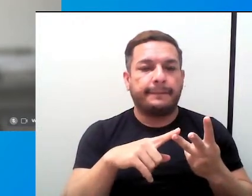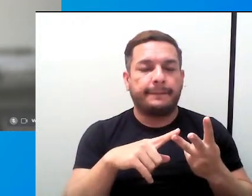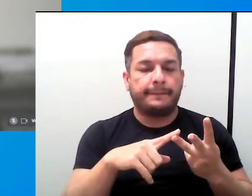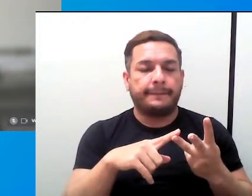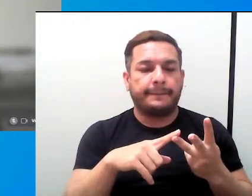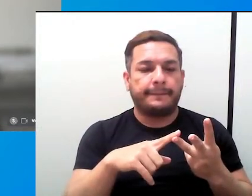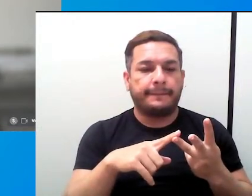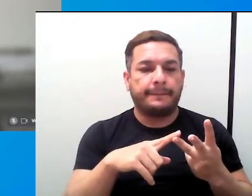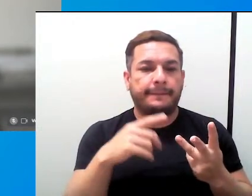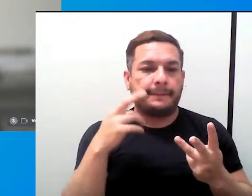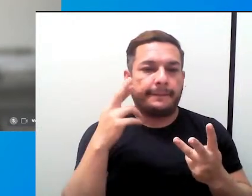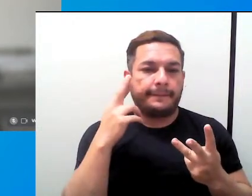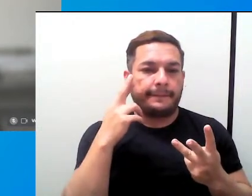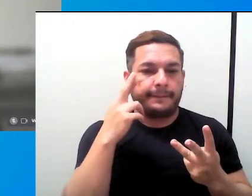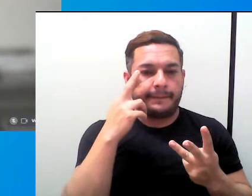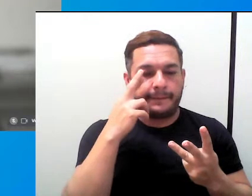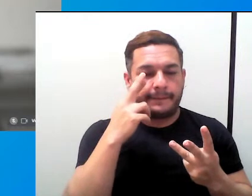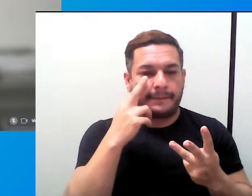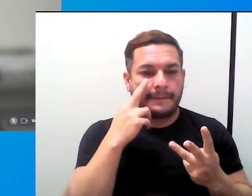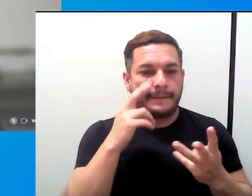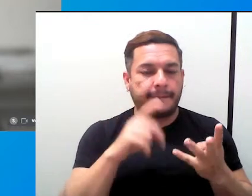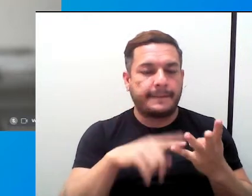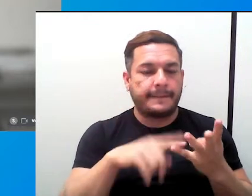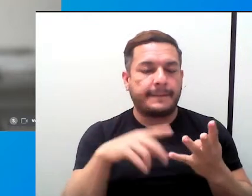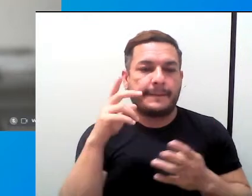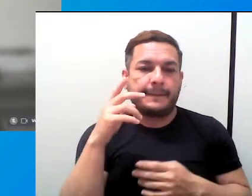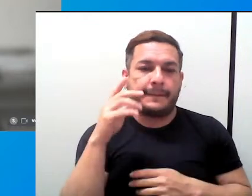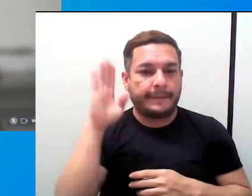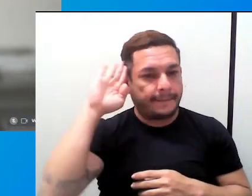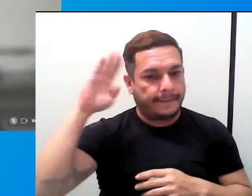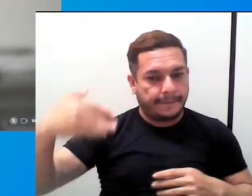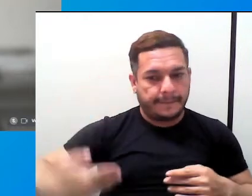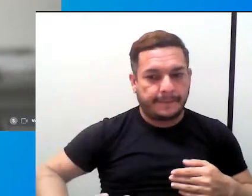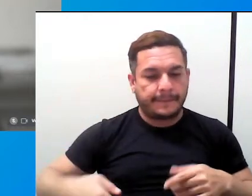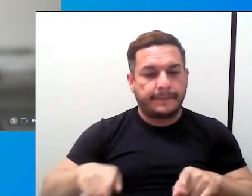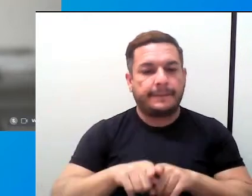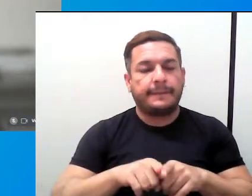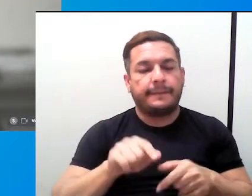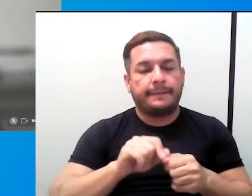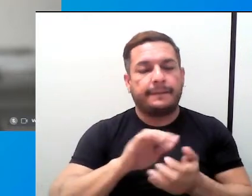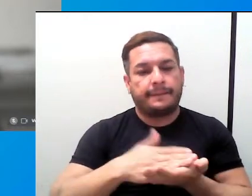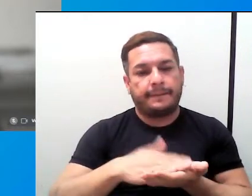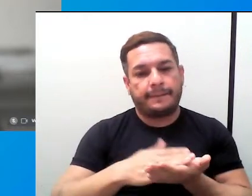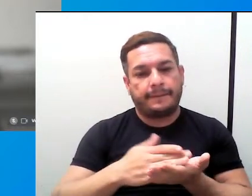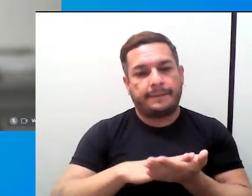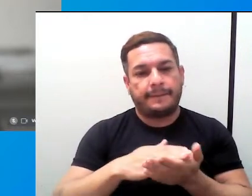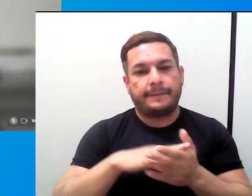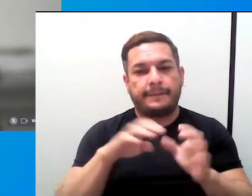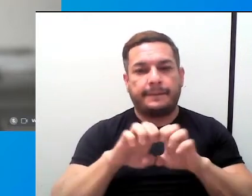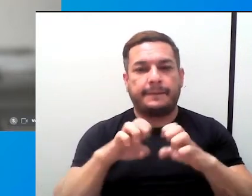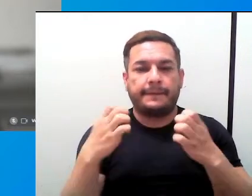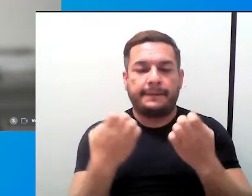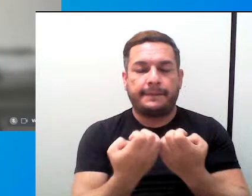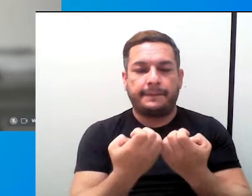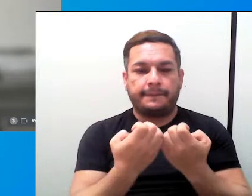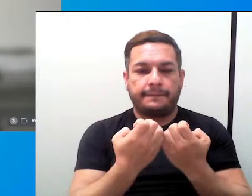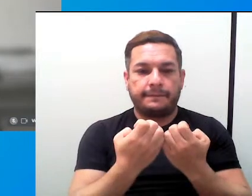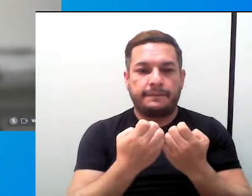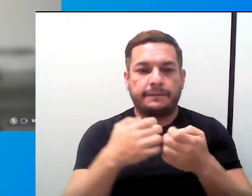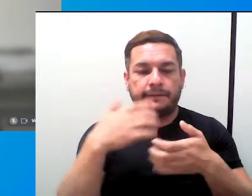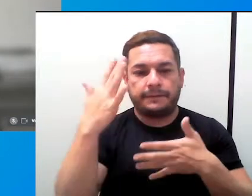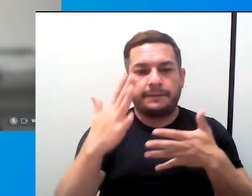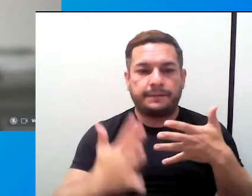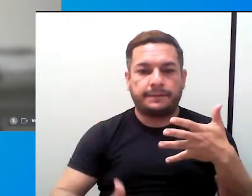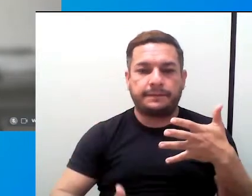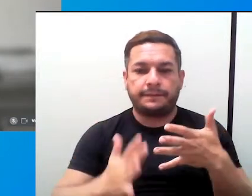Patrício, Regiane Freire e a Silvia dos Santos farão a interpretação do nosso evento para a língua brasileira de